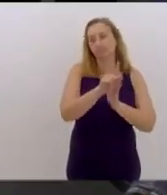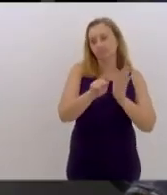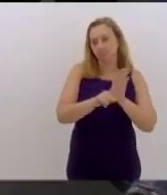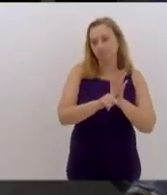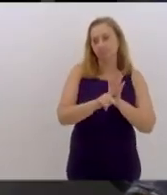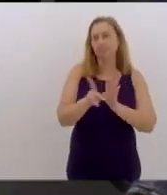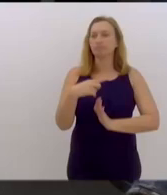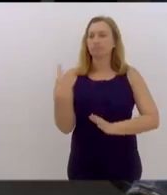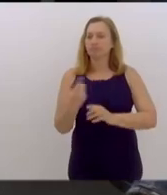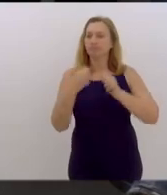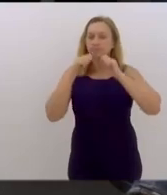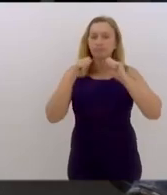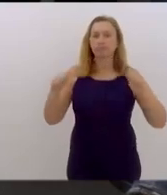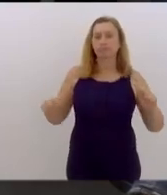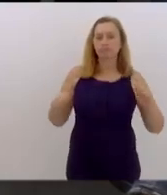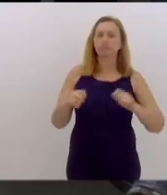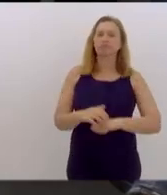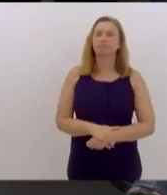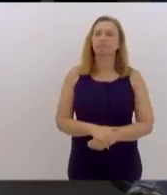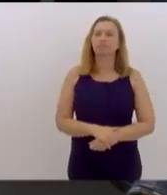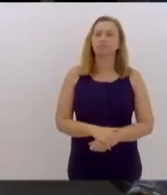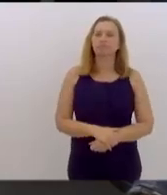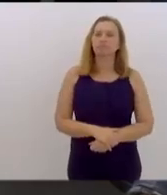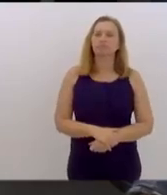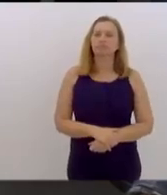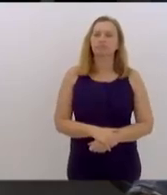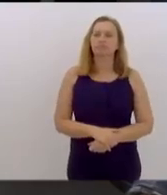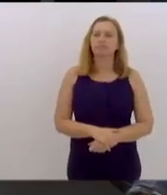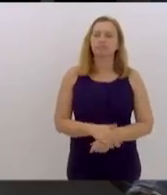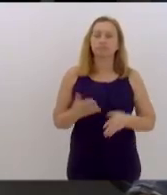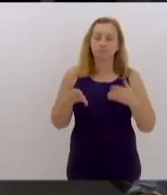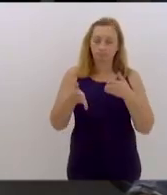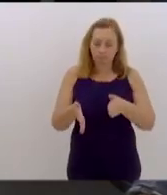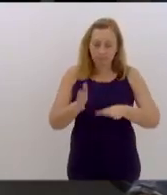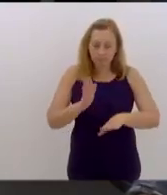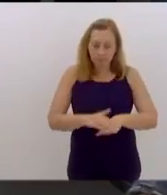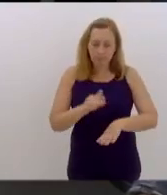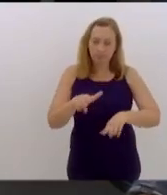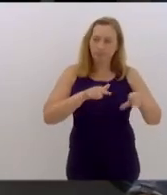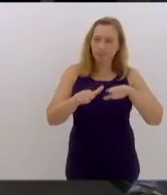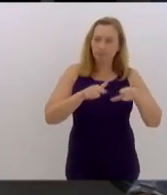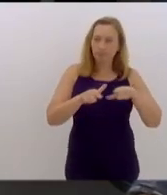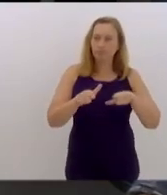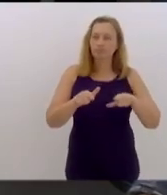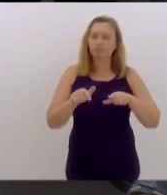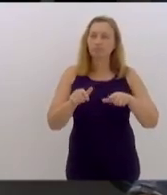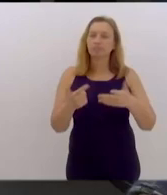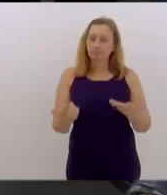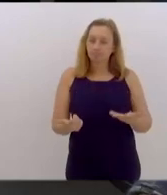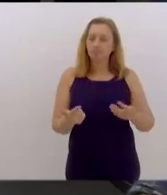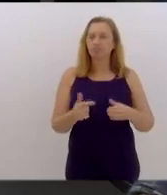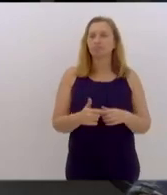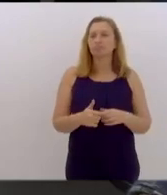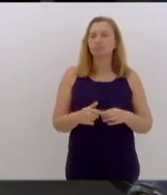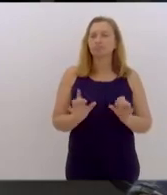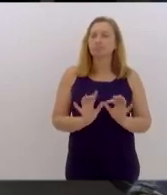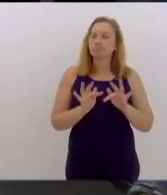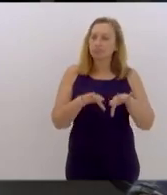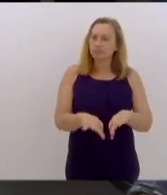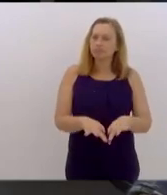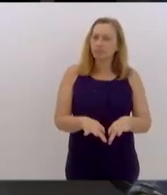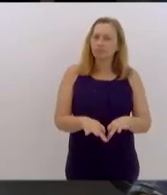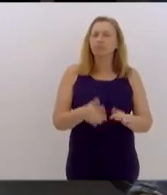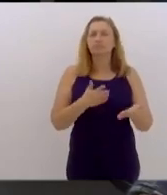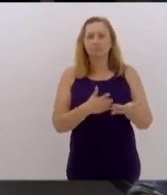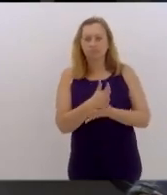com as nossas assessorias né que são essas sobre as mais focadas para o trabalho legislativo e concluído